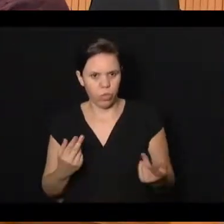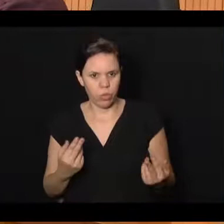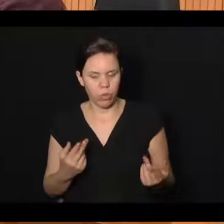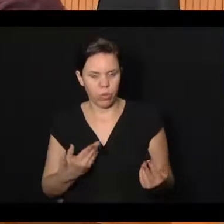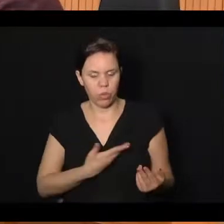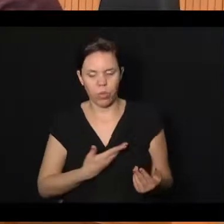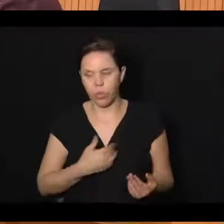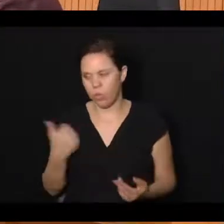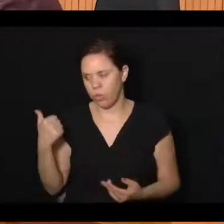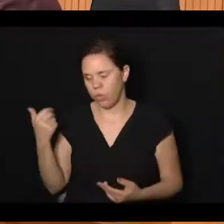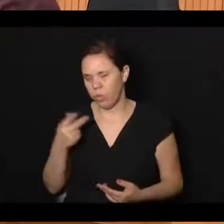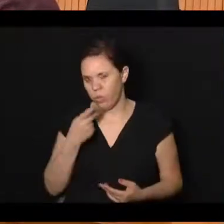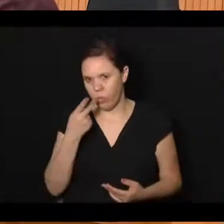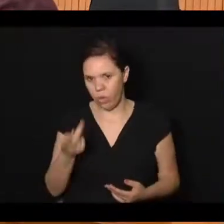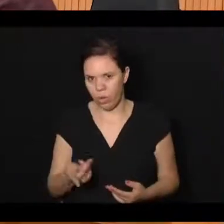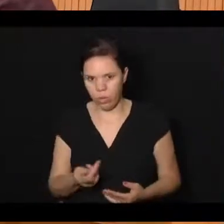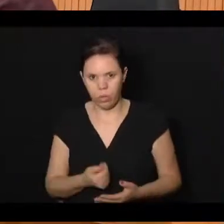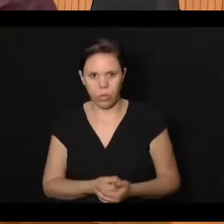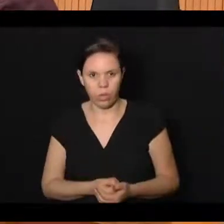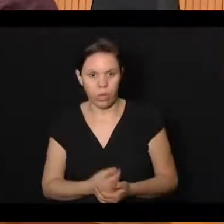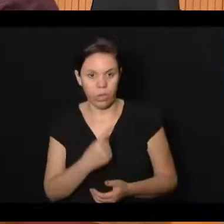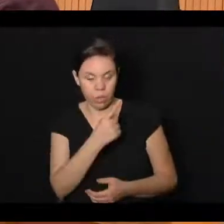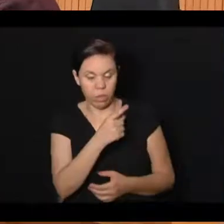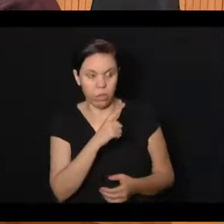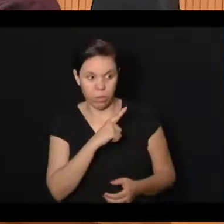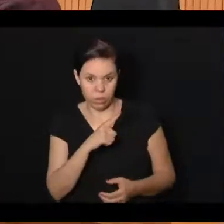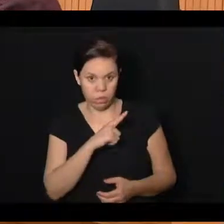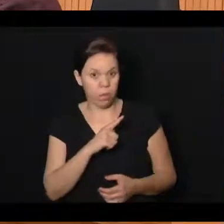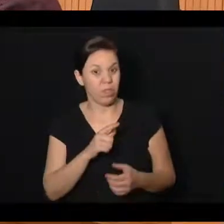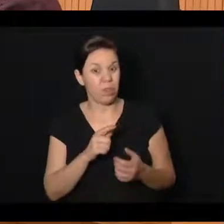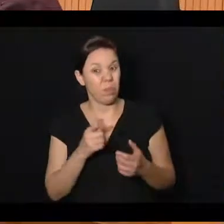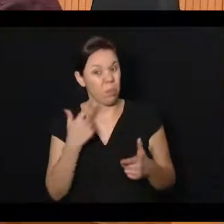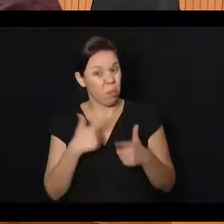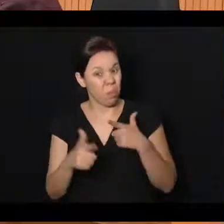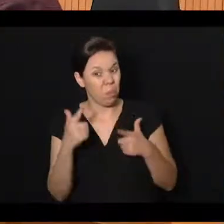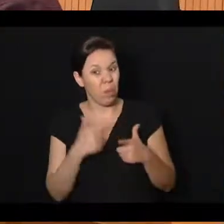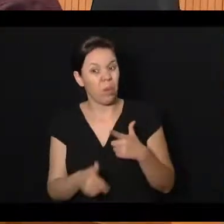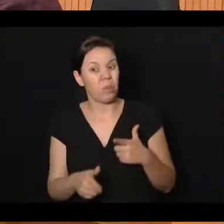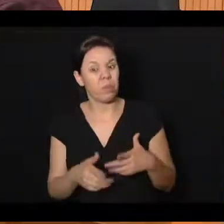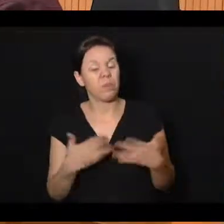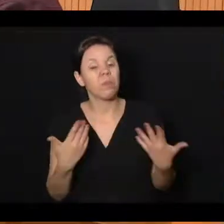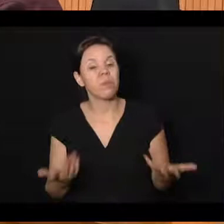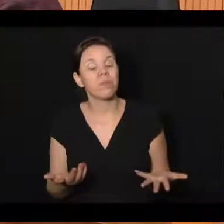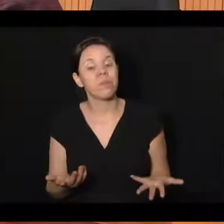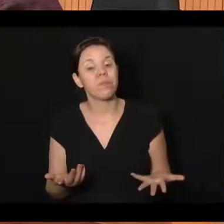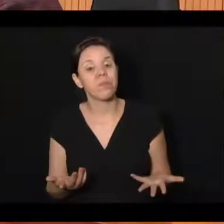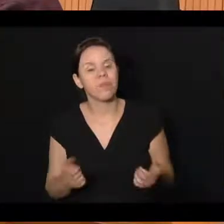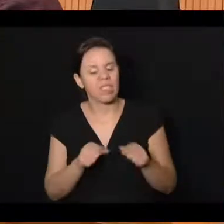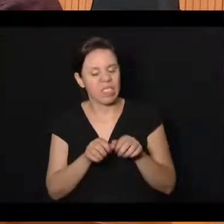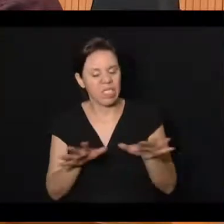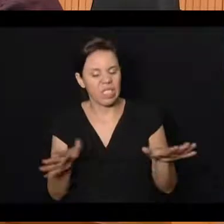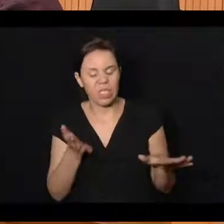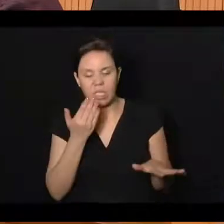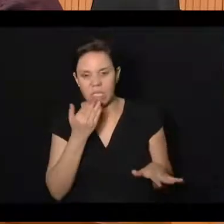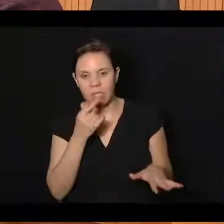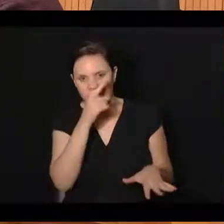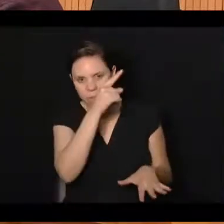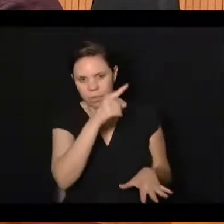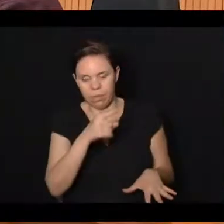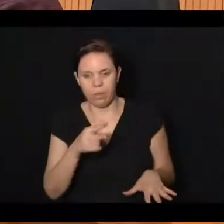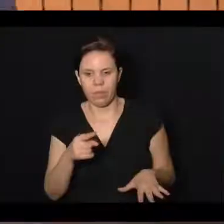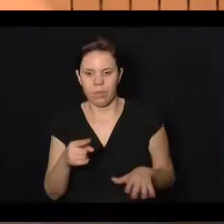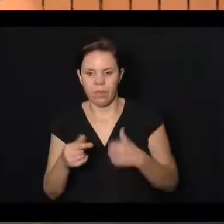como companheiro já disse ali nós temos o grande problema nós enfrentamos ali é a concentração de distribuição de alimentos